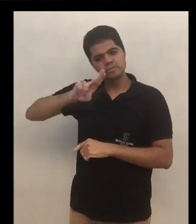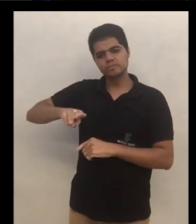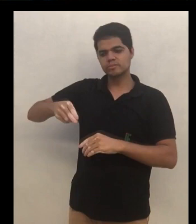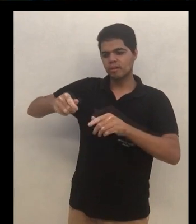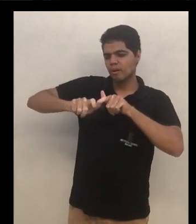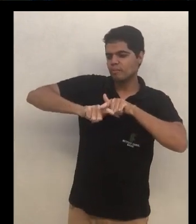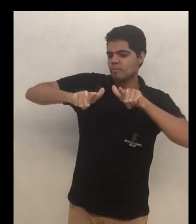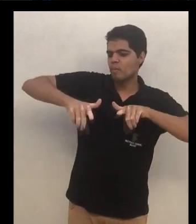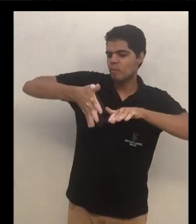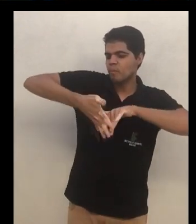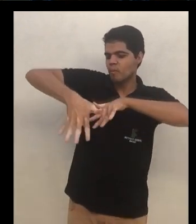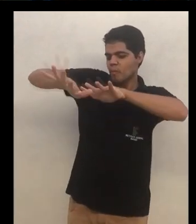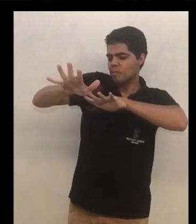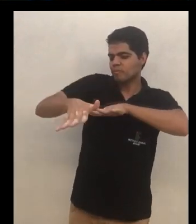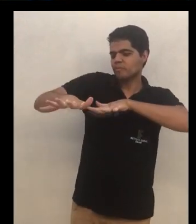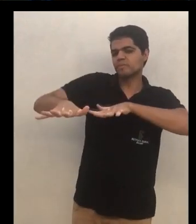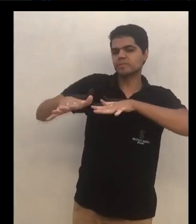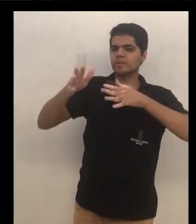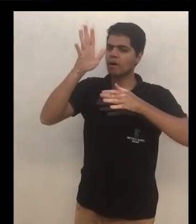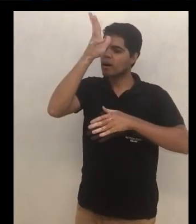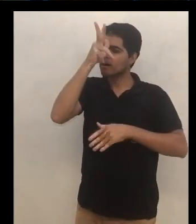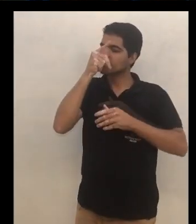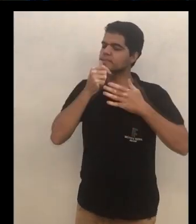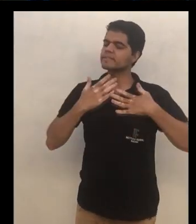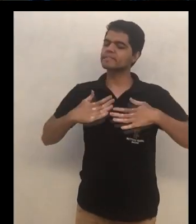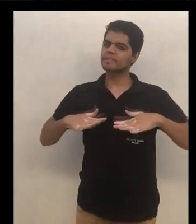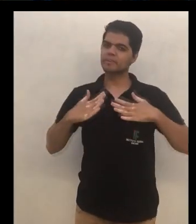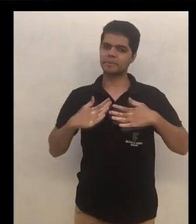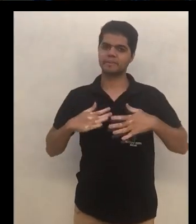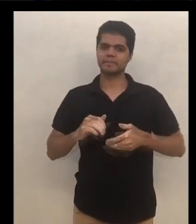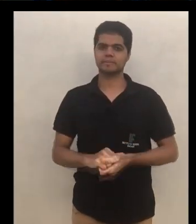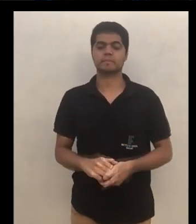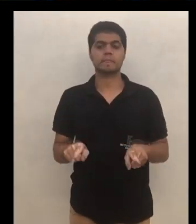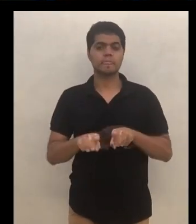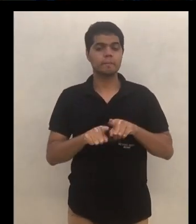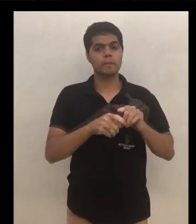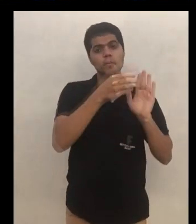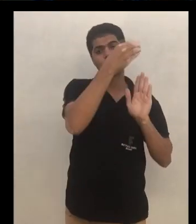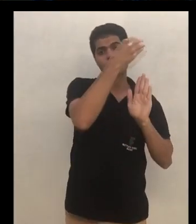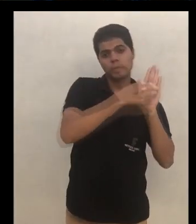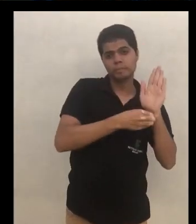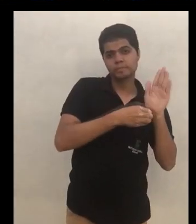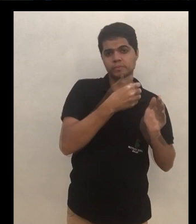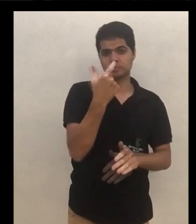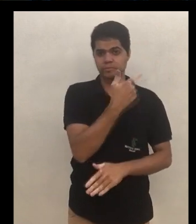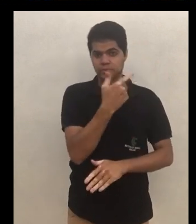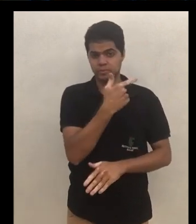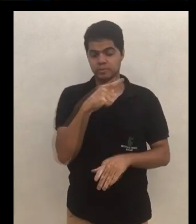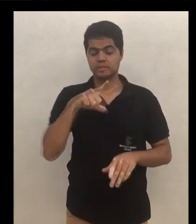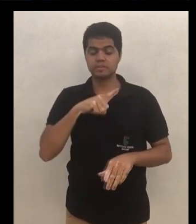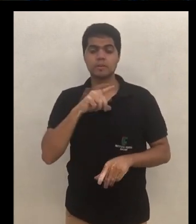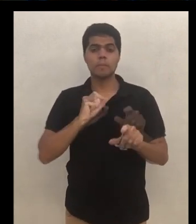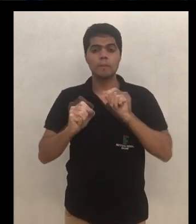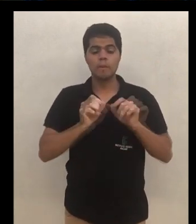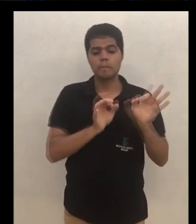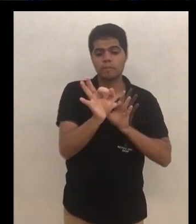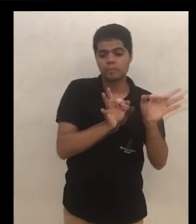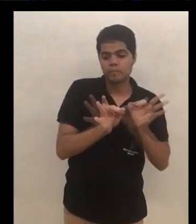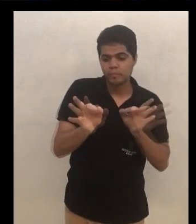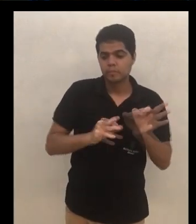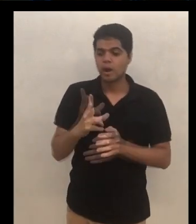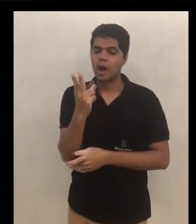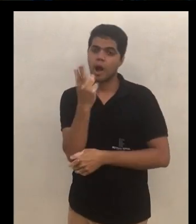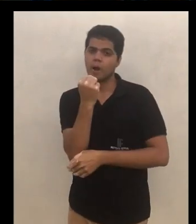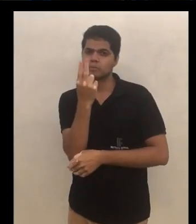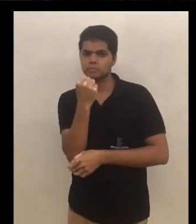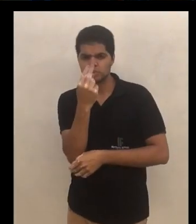bem tranquilo. No capítulo 2, trata do manejo orgânico em relação à nutrição, que é onde pega